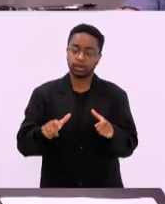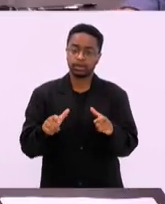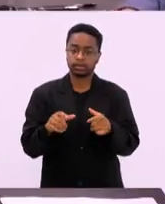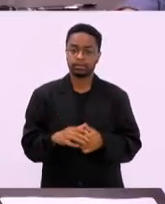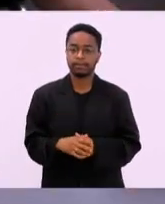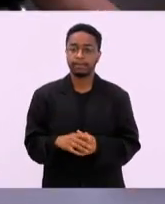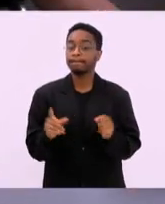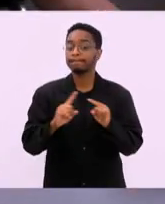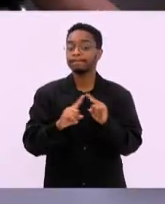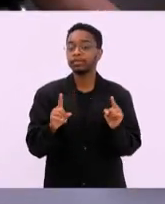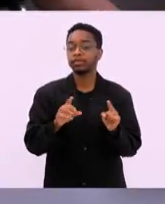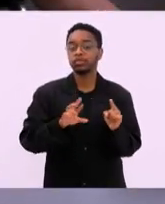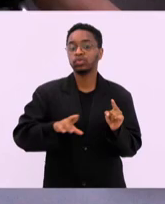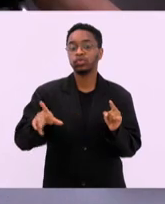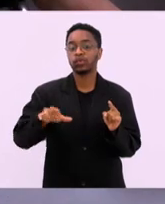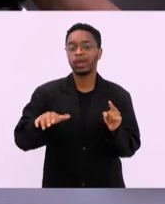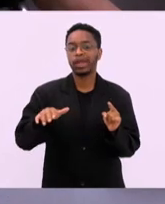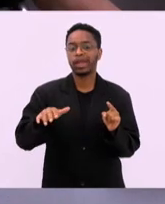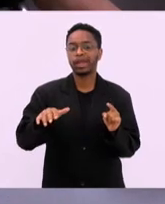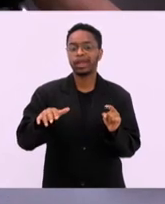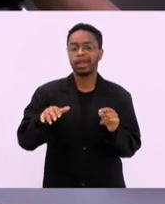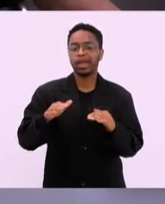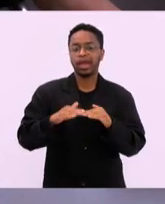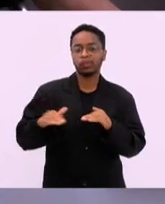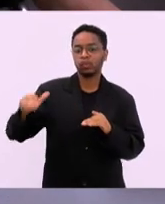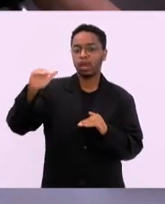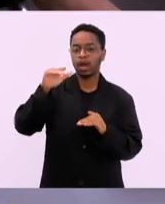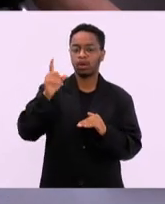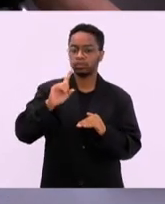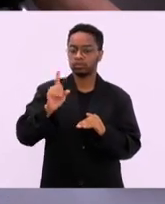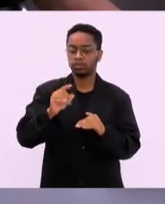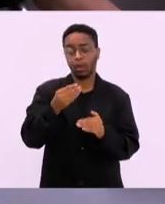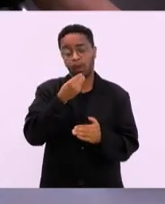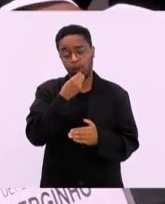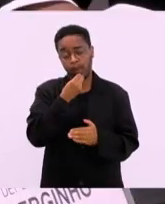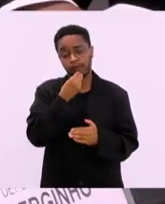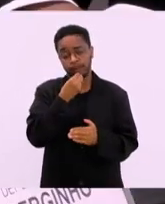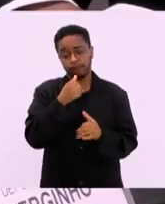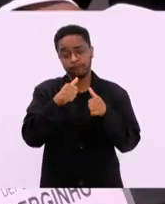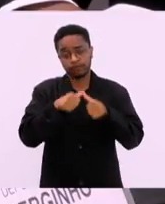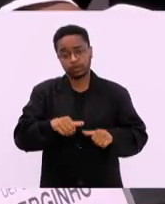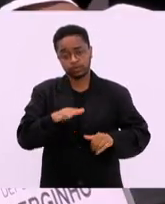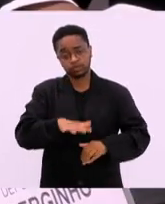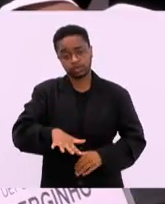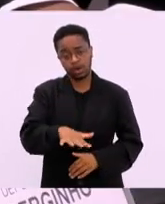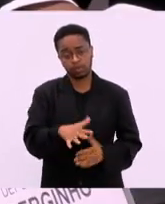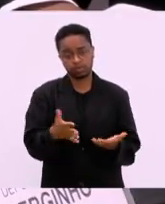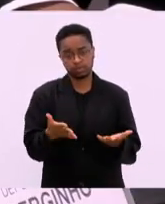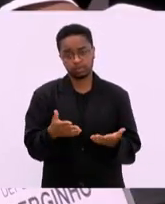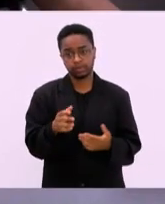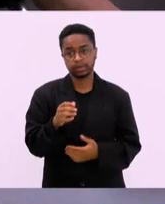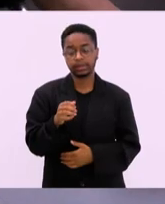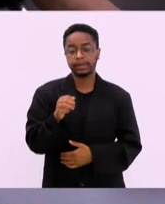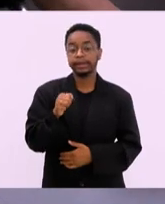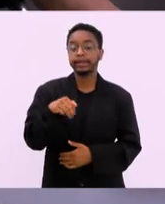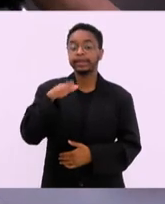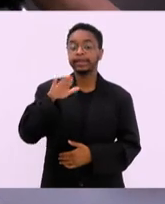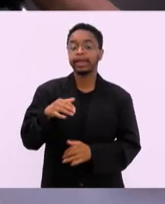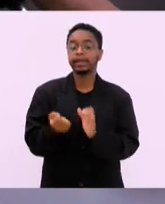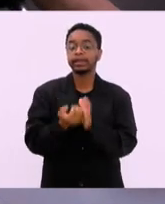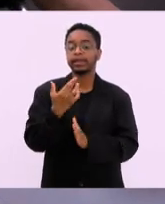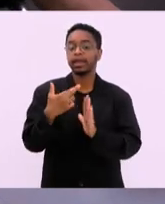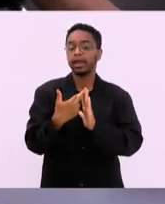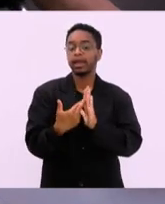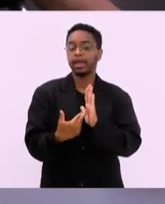não ficam no ar. Sim, né? Obviamente que as caçambas ficam... Veja só, quem aplica as regras